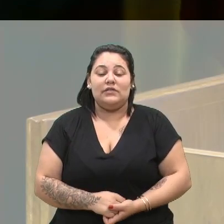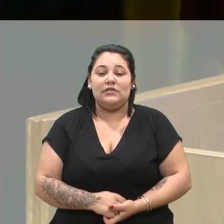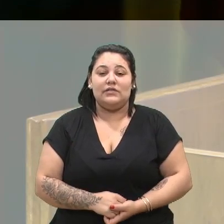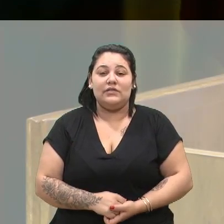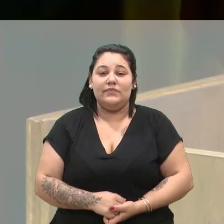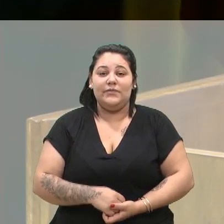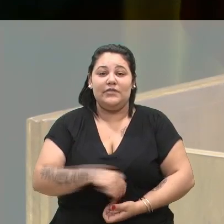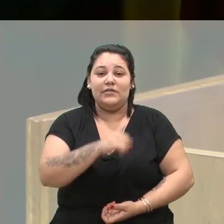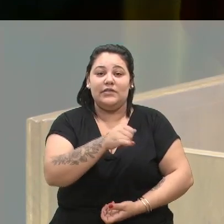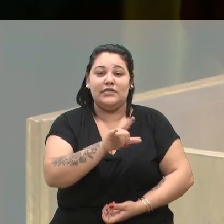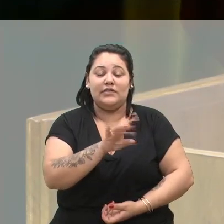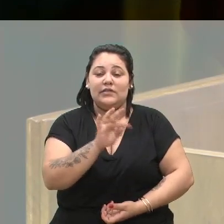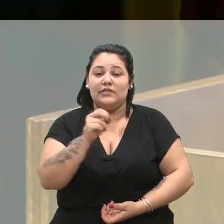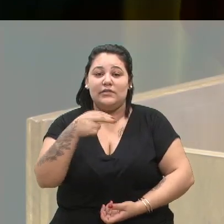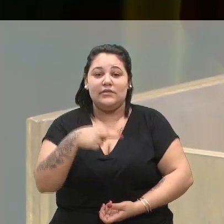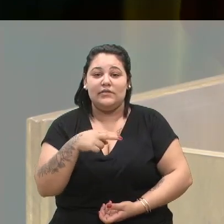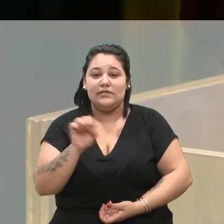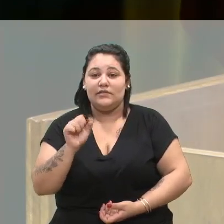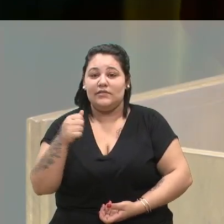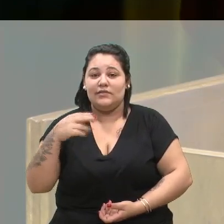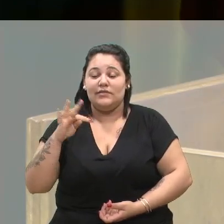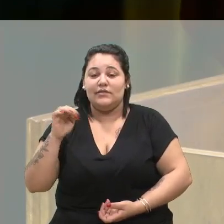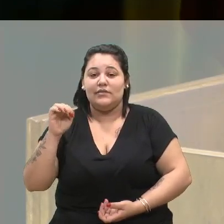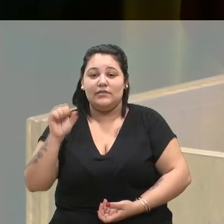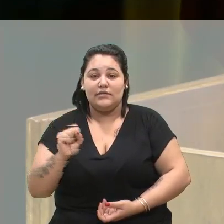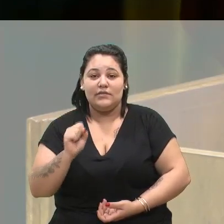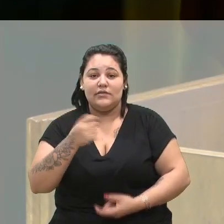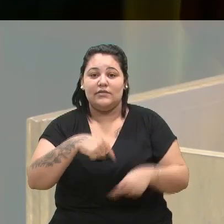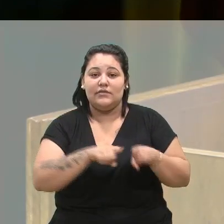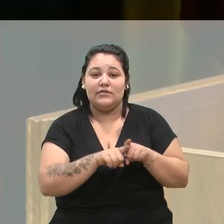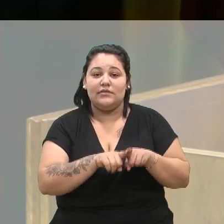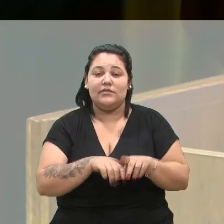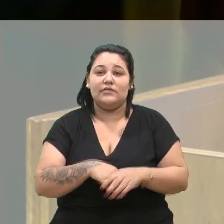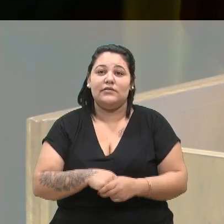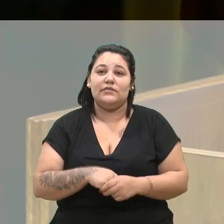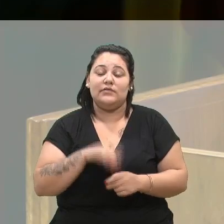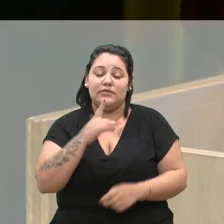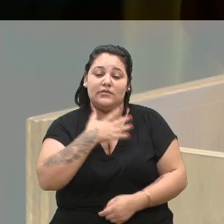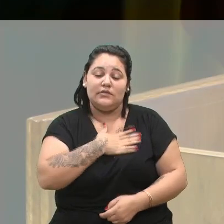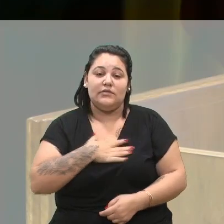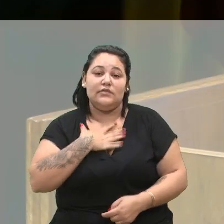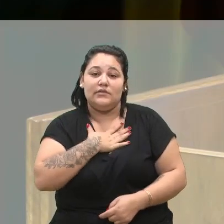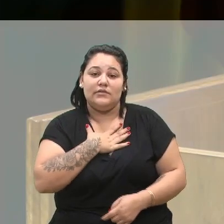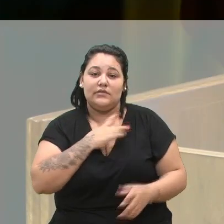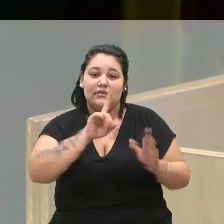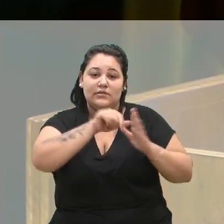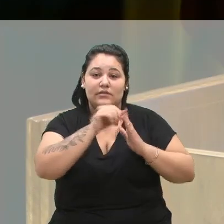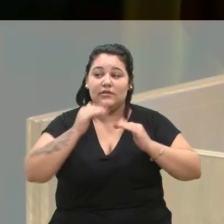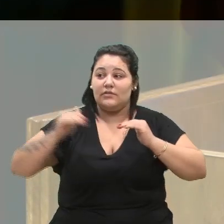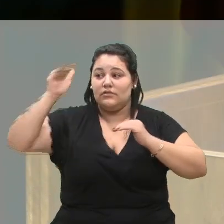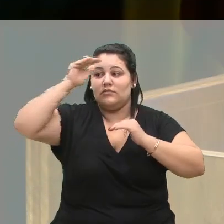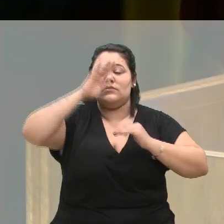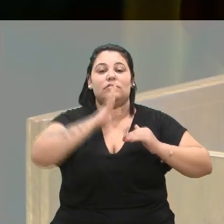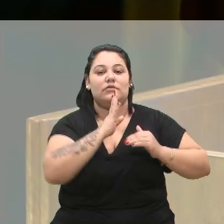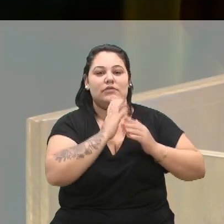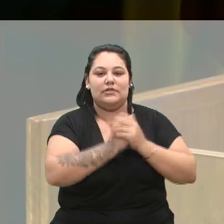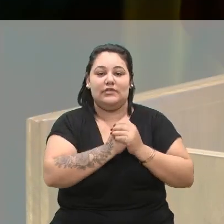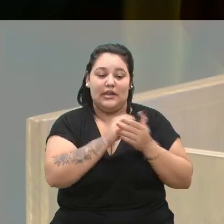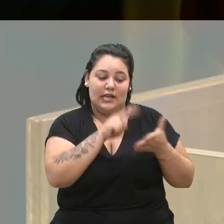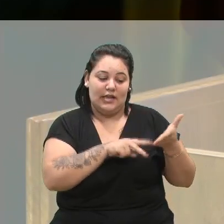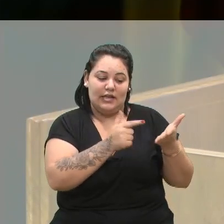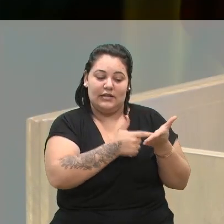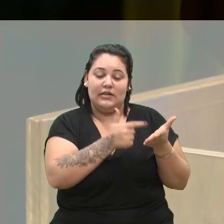eu tenho poucos ídolos, mas esse eu tive o prazer de, depois da minha fase adulta, conhecer e ler os